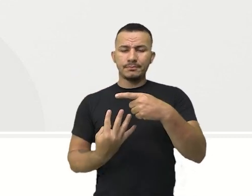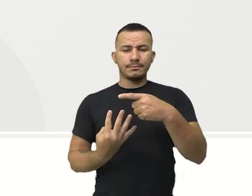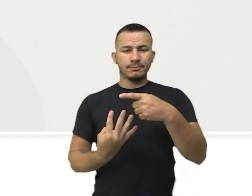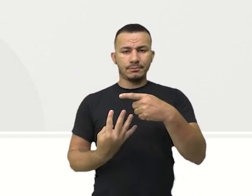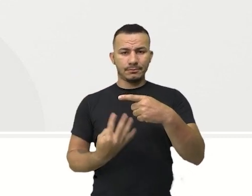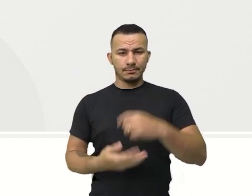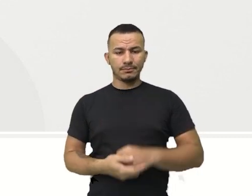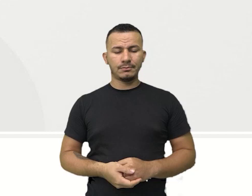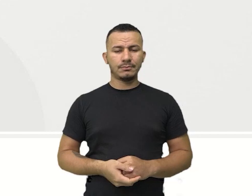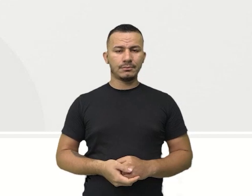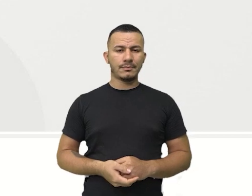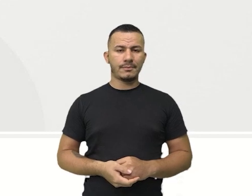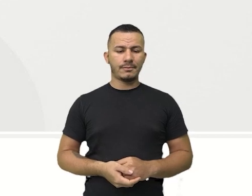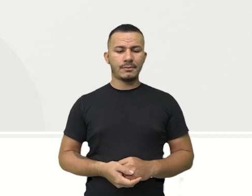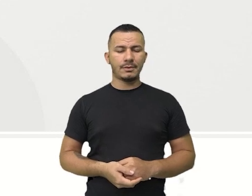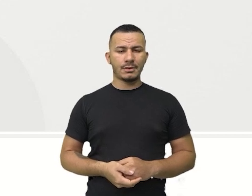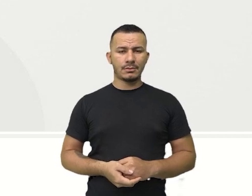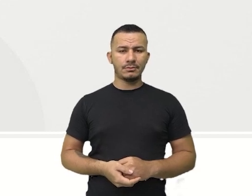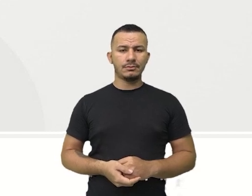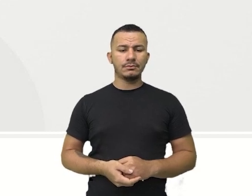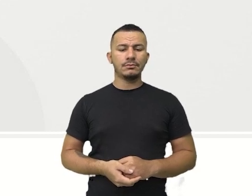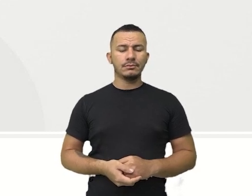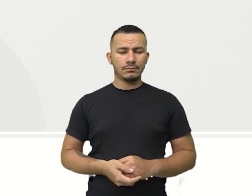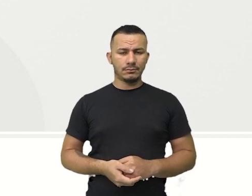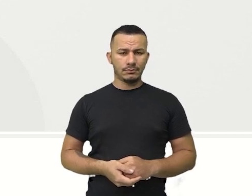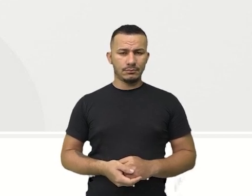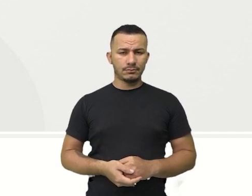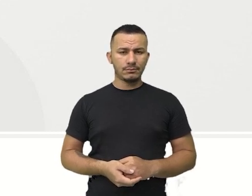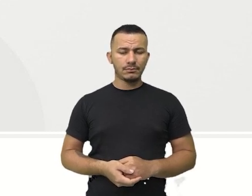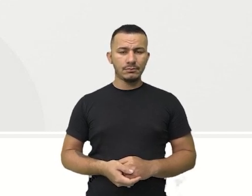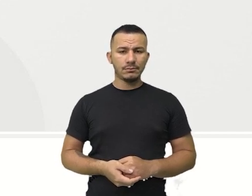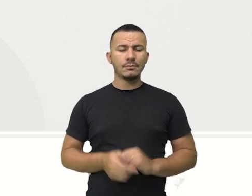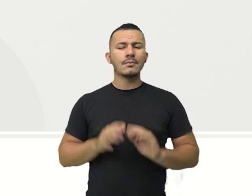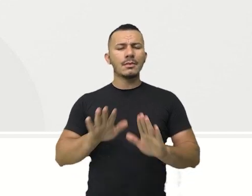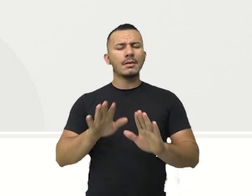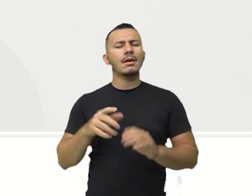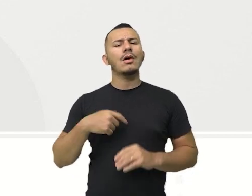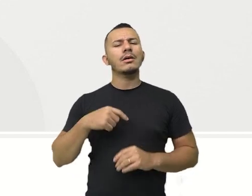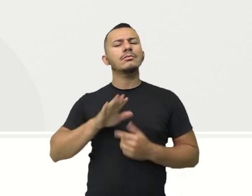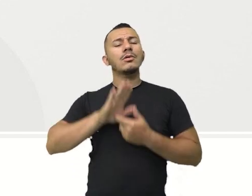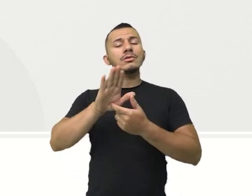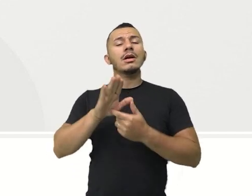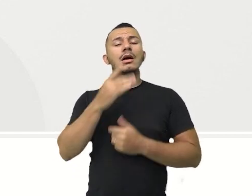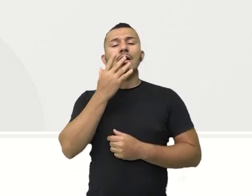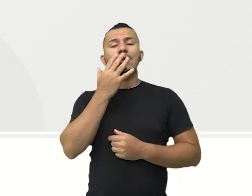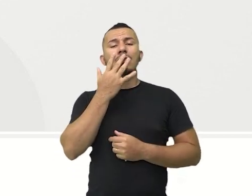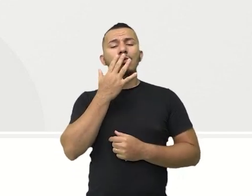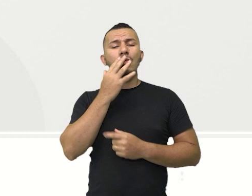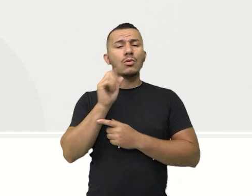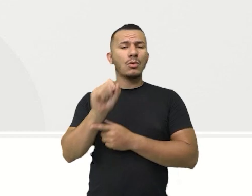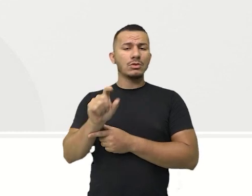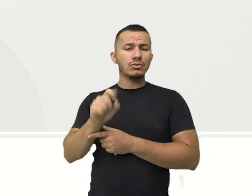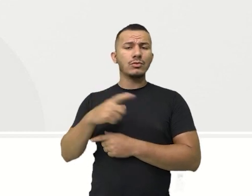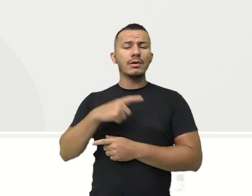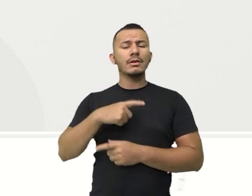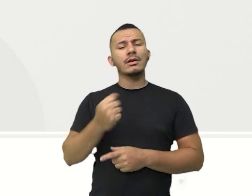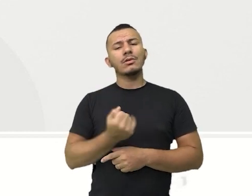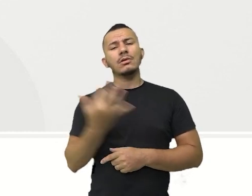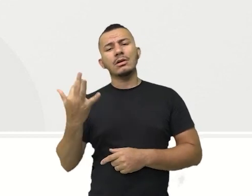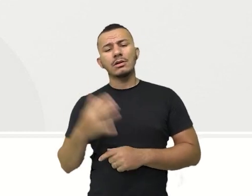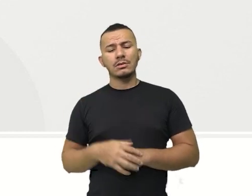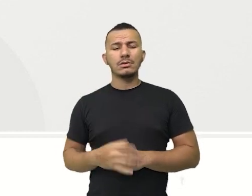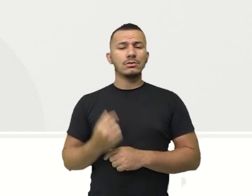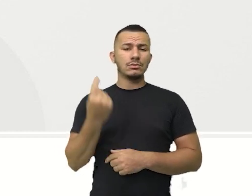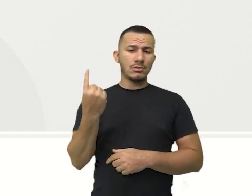será o nosso denominador. O inteiro está dividido em 4 partes. Mas queremos representar a parte pintada. Quantas partes pintadas nós